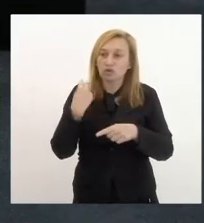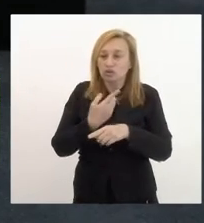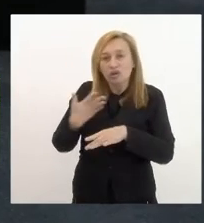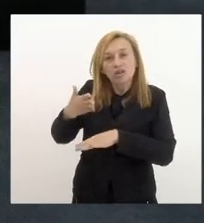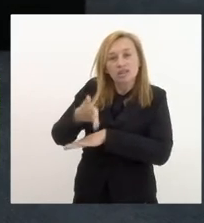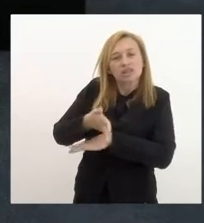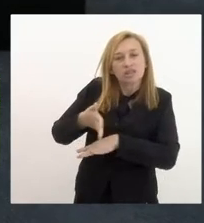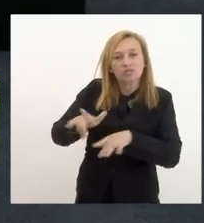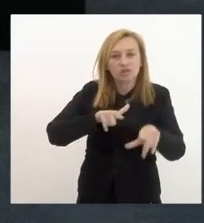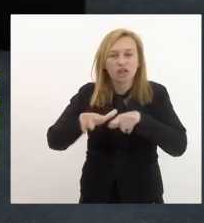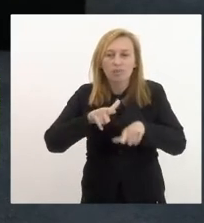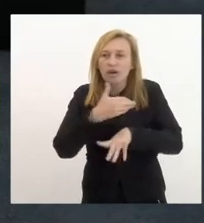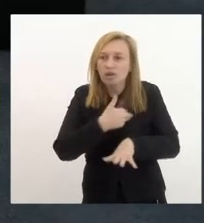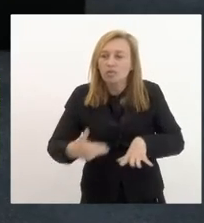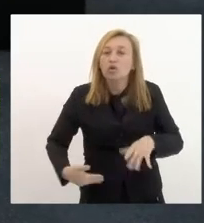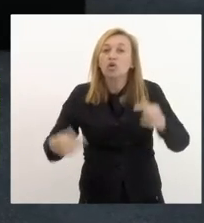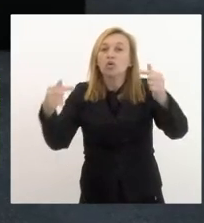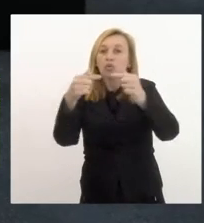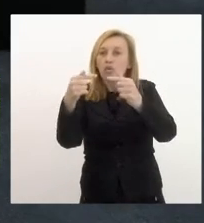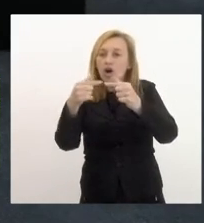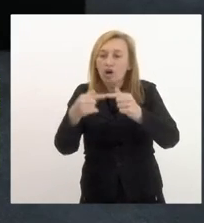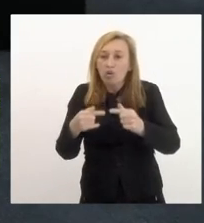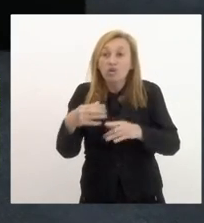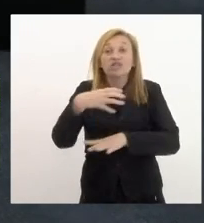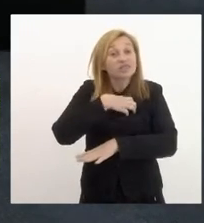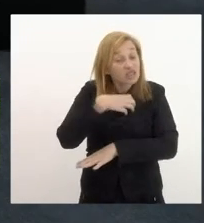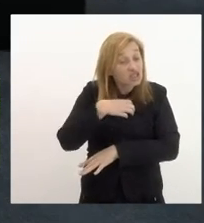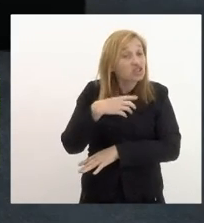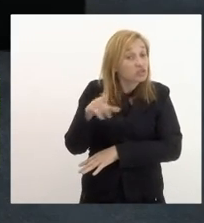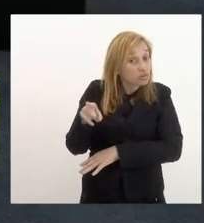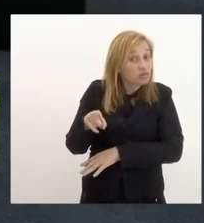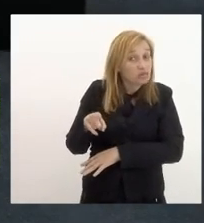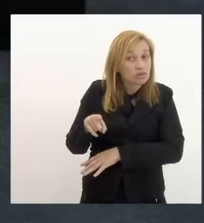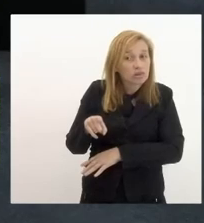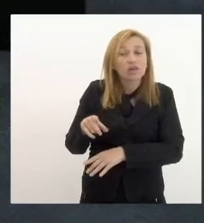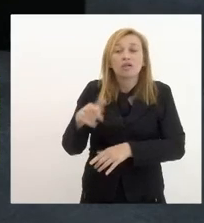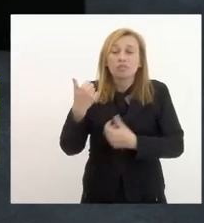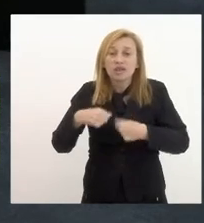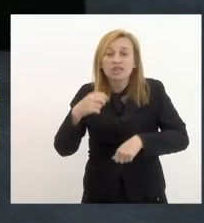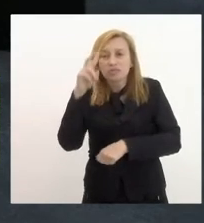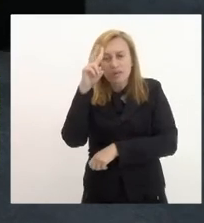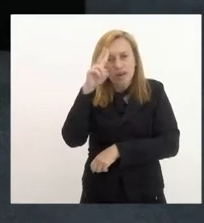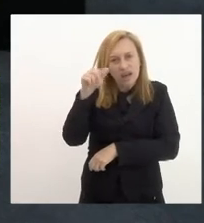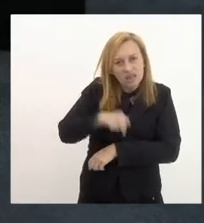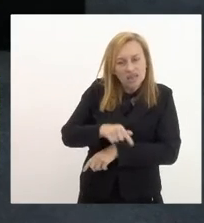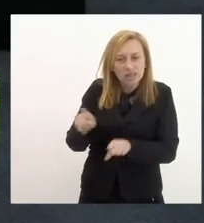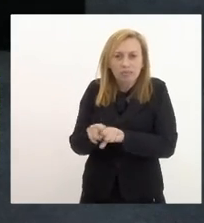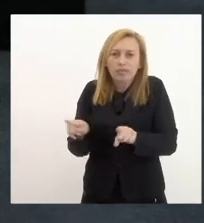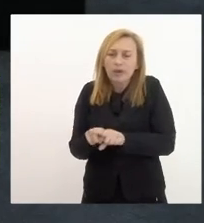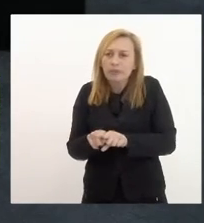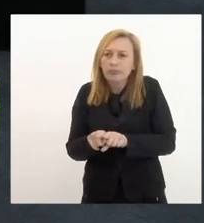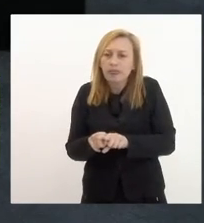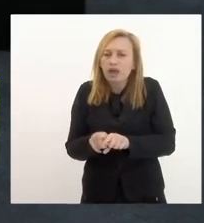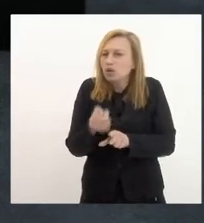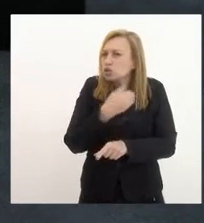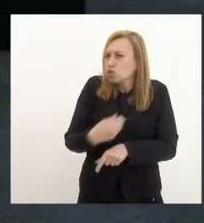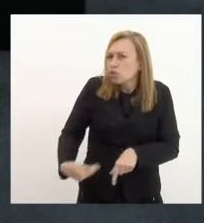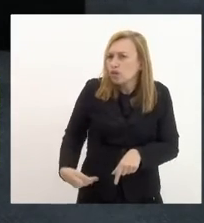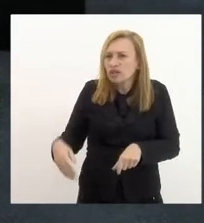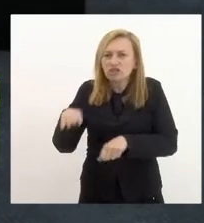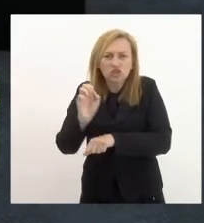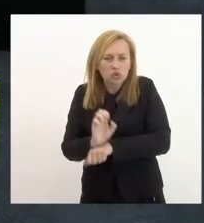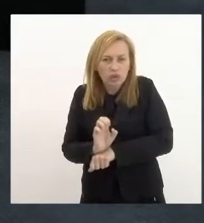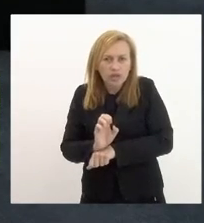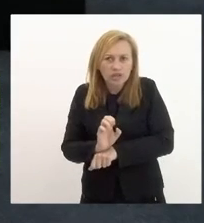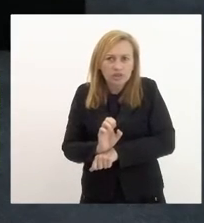entramos do serviço público O Acordo era nesse sentido e temos que lembrar aqui também que os governos